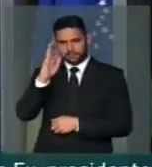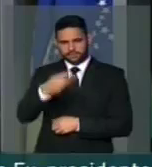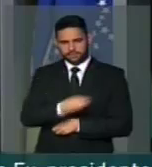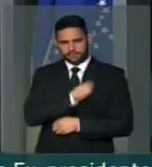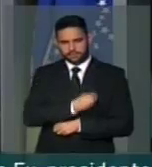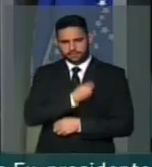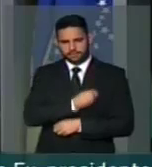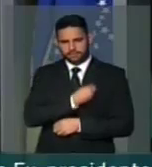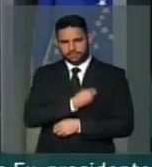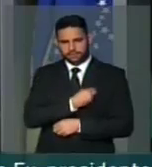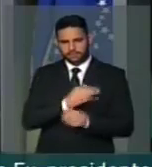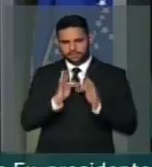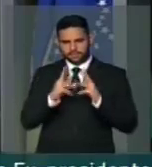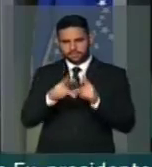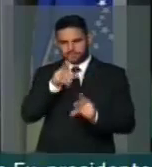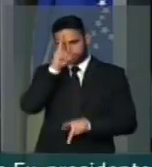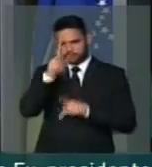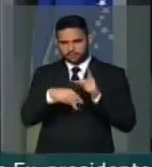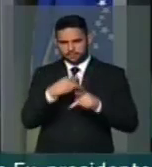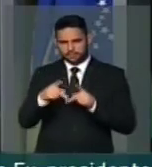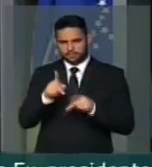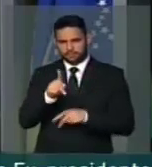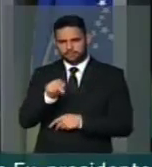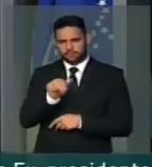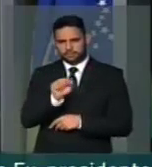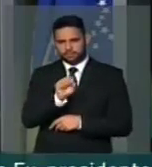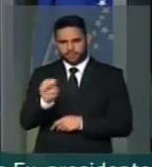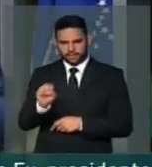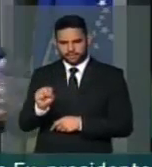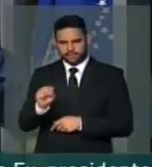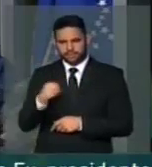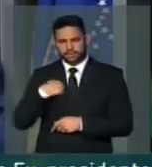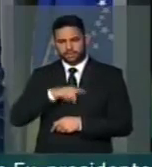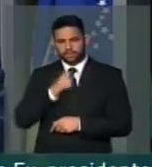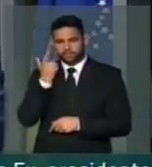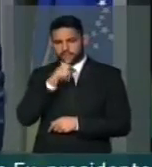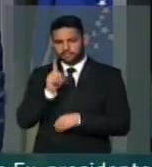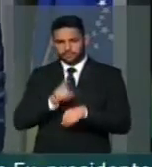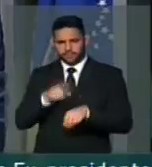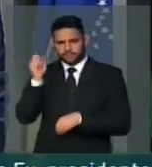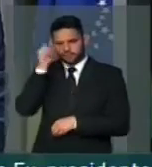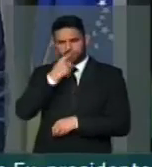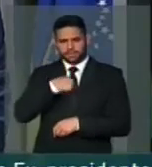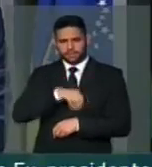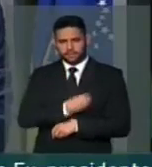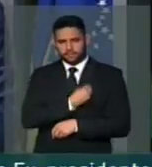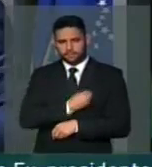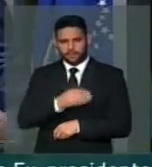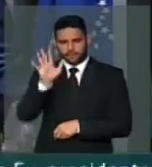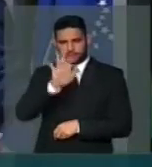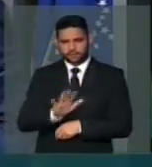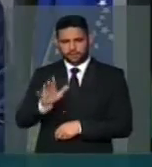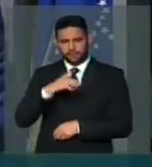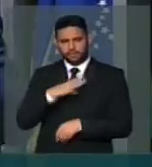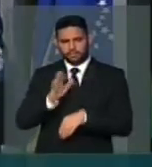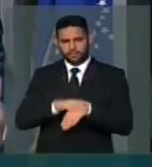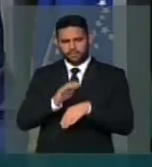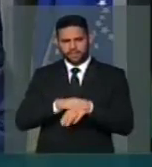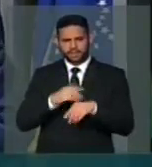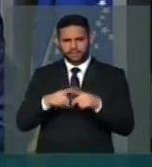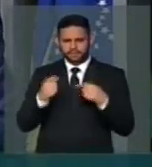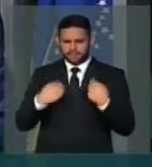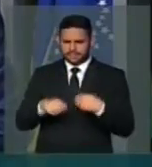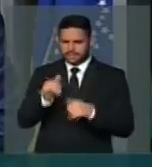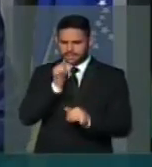que estava presente junto ao seu povo. Paz, que nós consigamos, num momento tão difícil da vida nacional, num momento que nós precisamos de